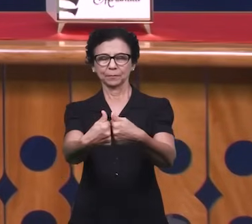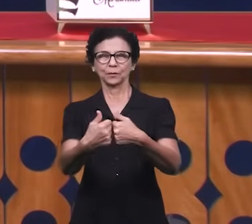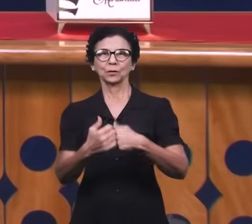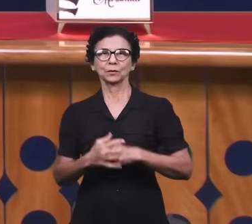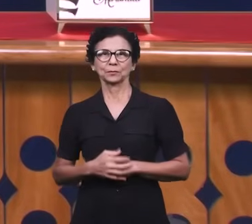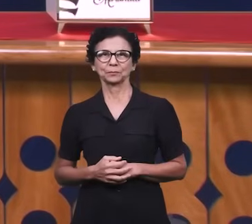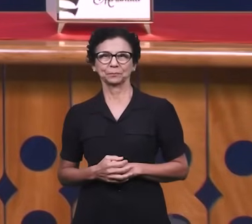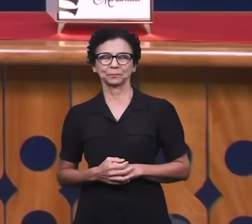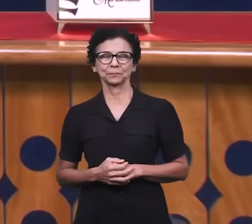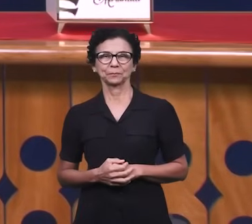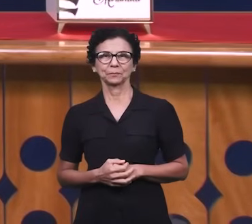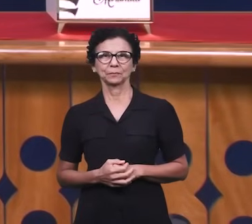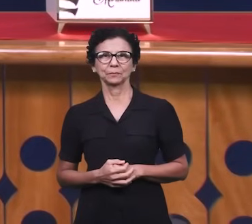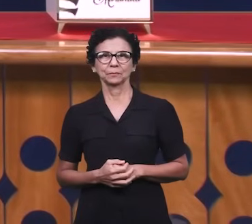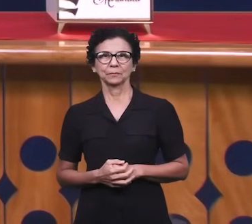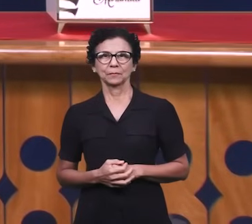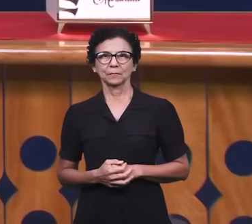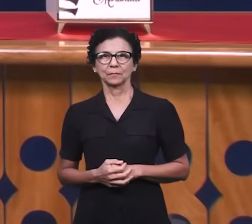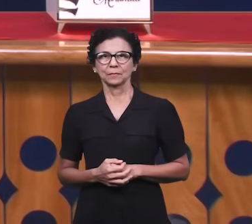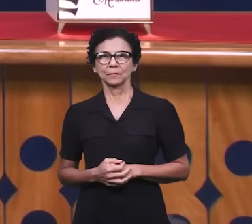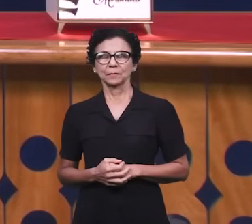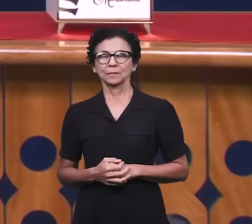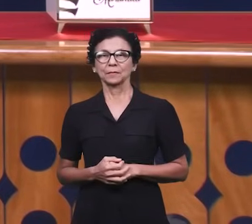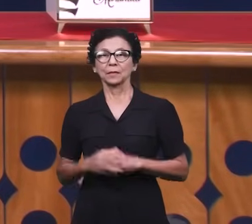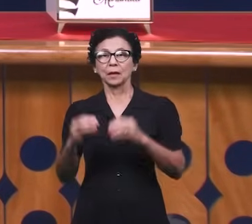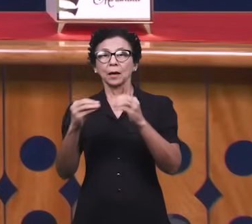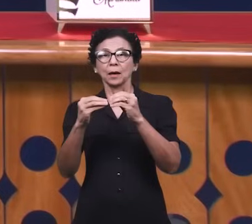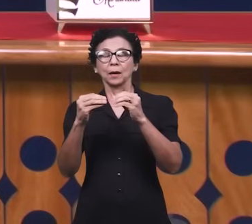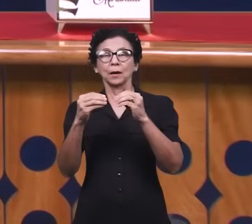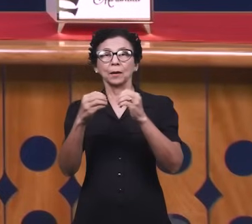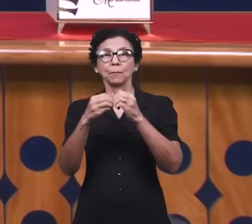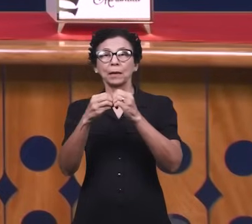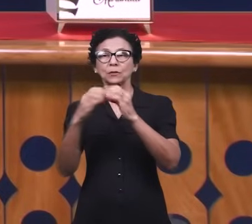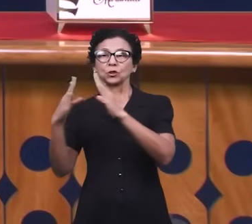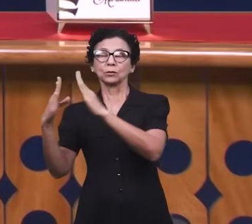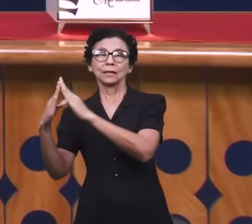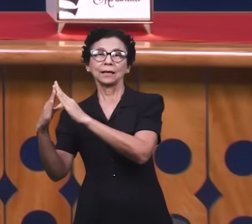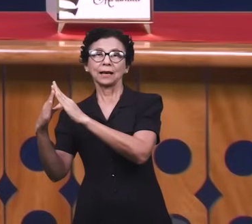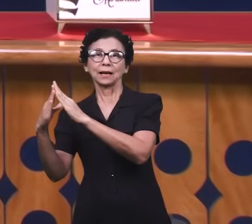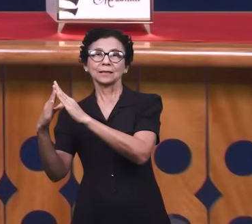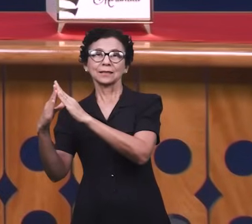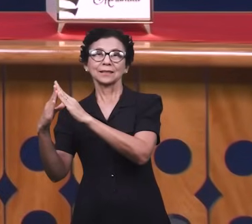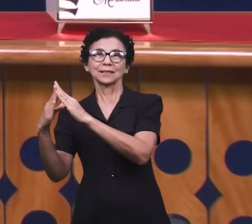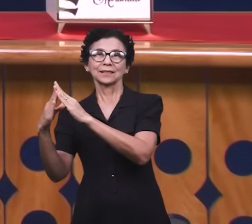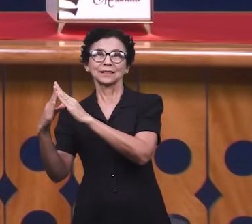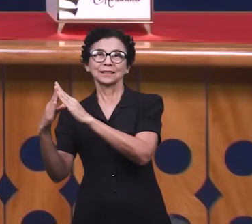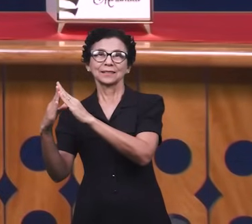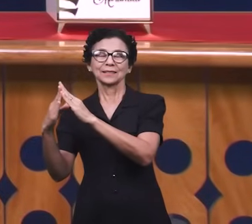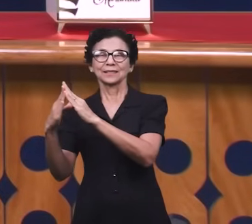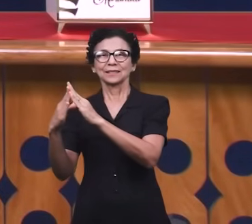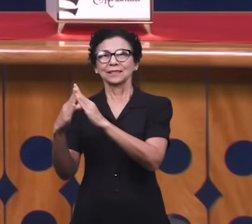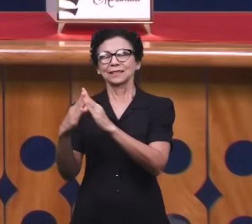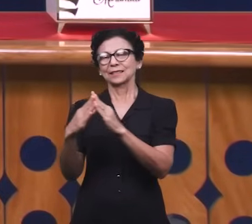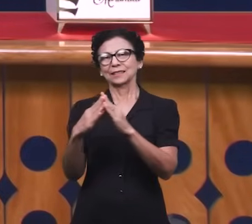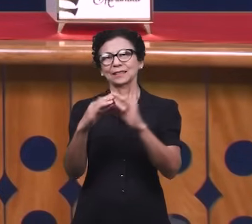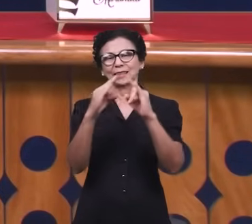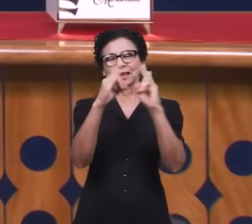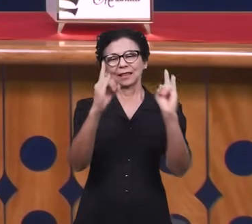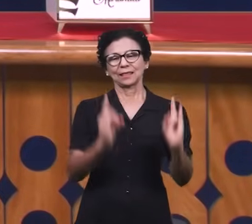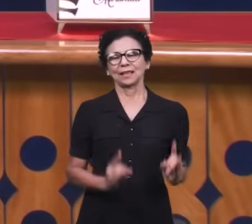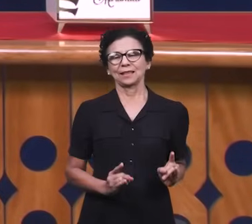na tenda, do lado da sua casa. Ele colocou do lado da sua casa porque ele que